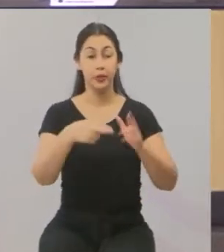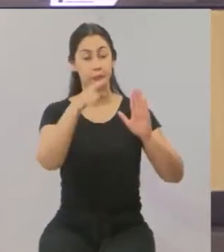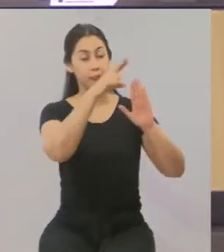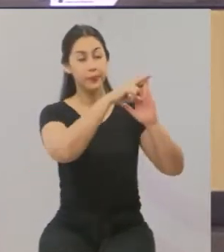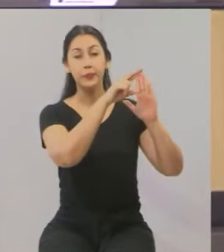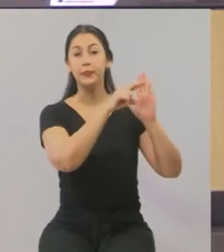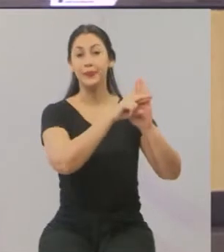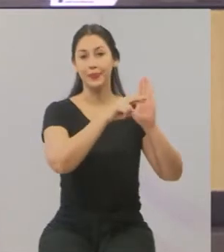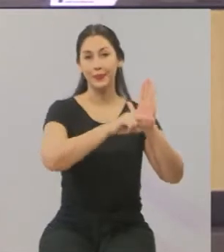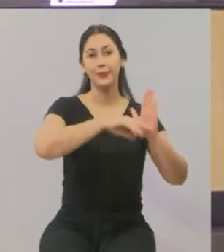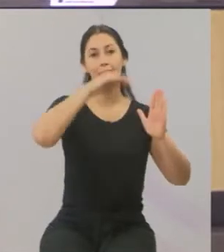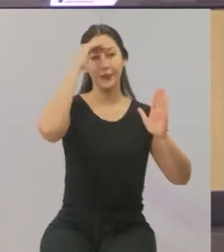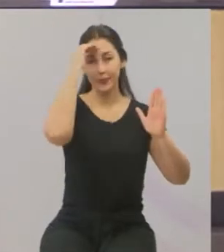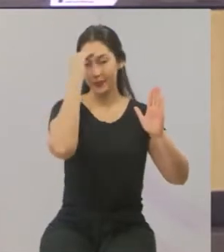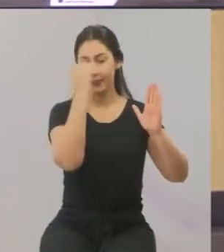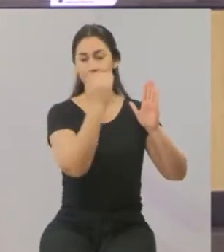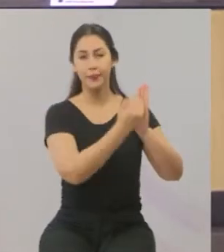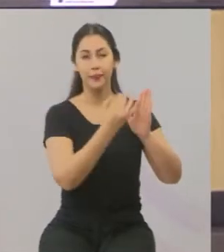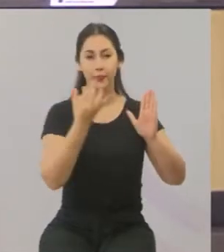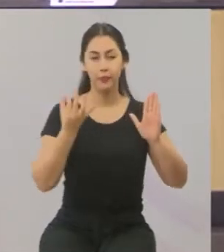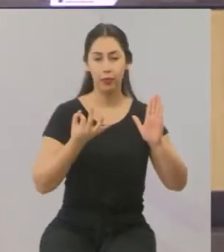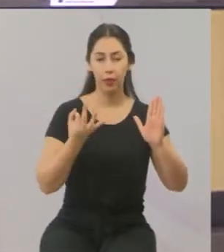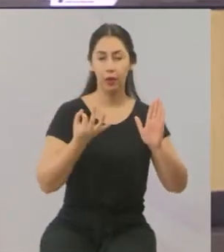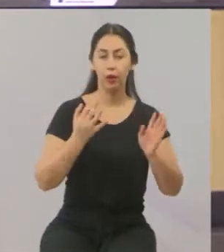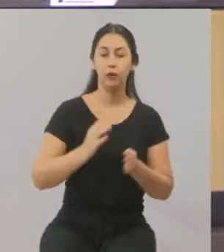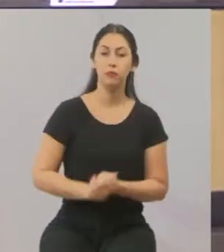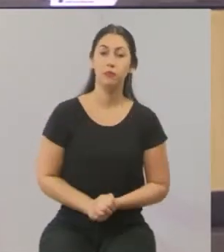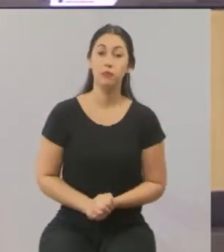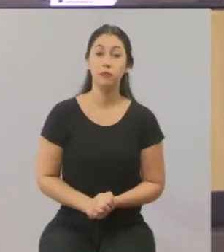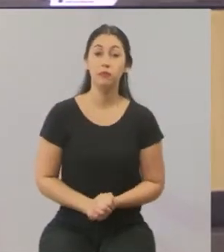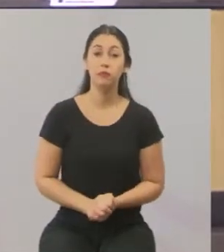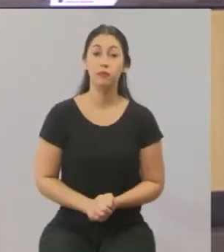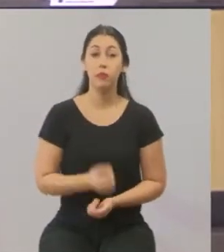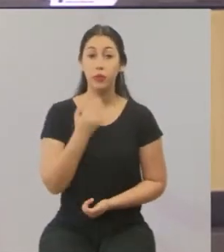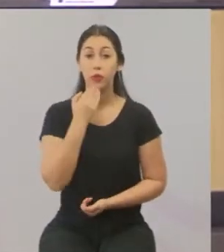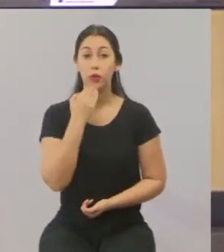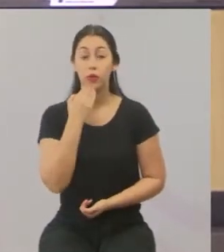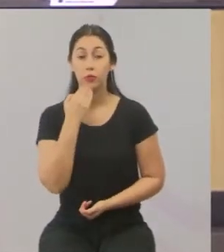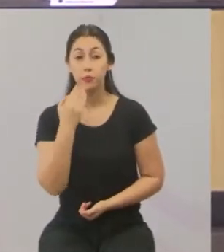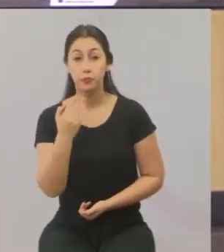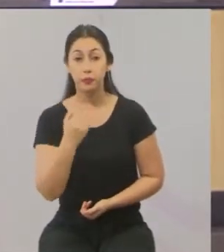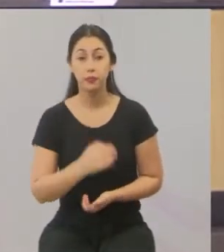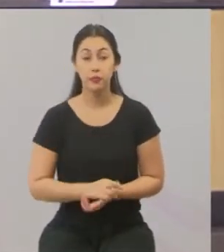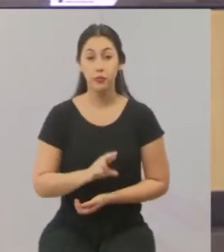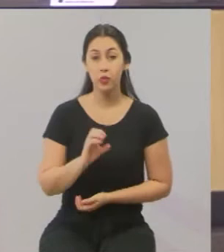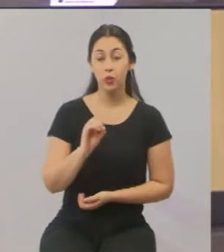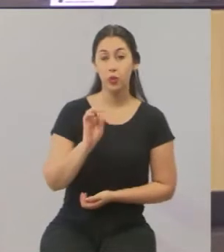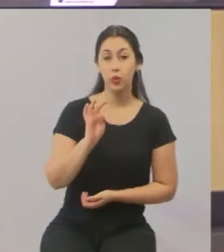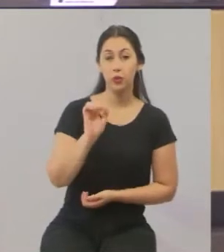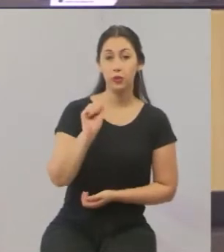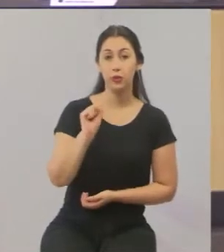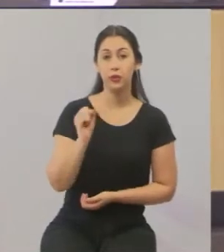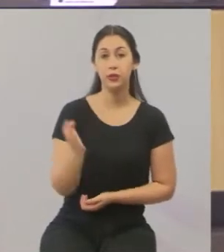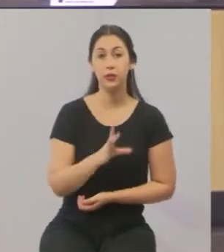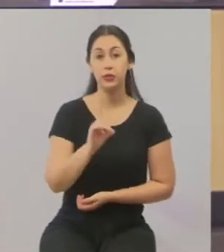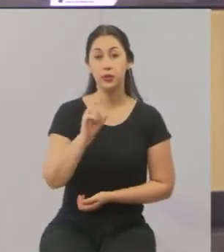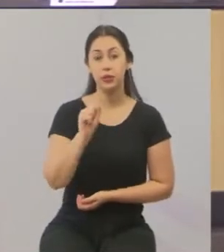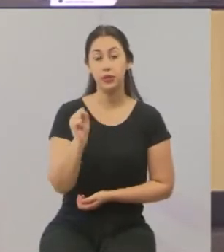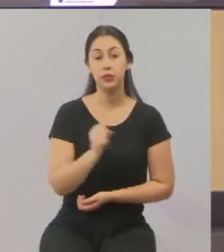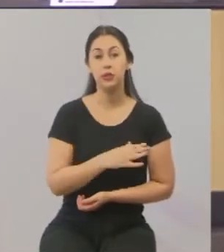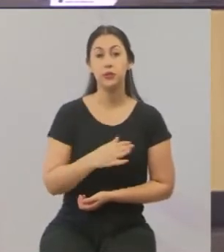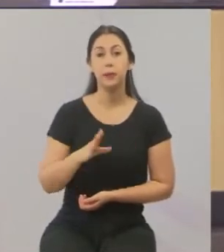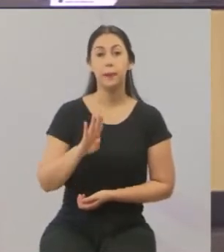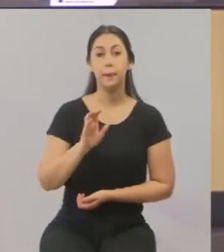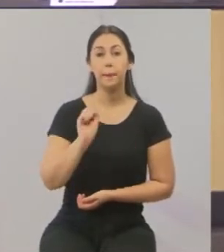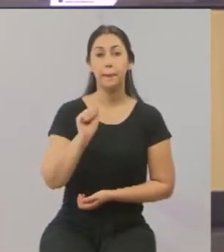ouvido e aprovado pela Igreja de Plenário, cumpridas as formalidades regimentais, seja oficiada a concessionária Rotas da Bandeira, solicitando a colocação